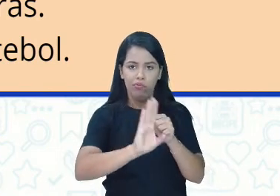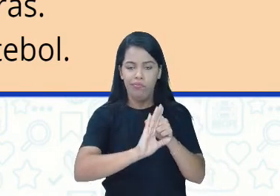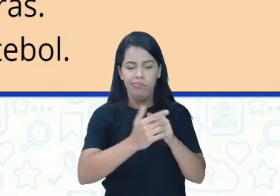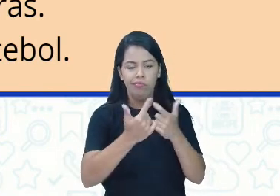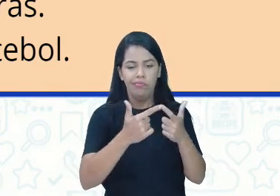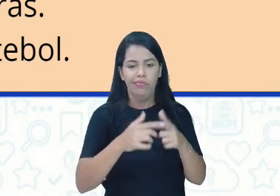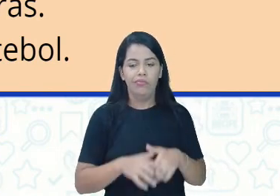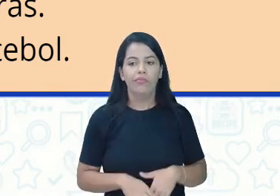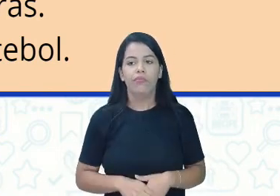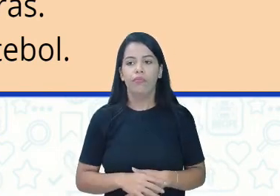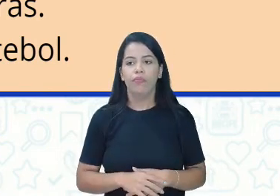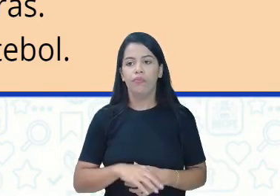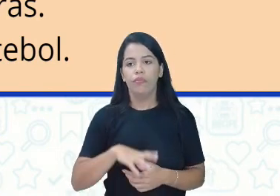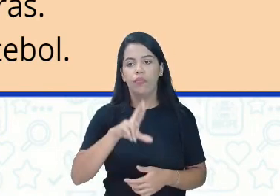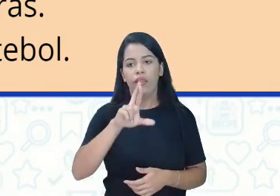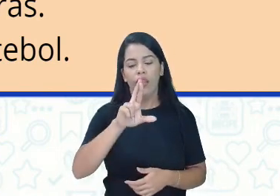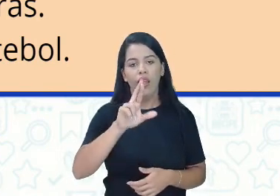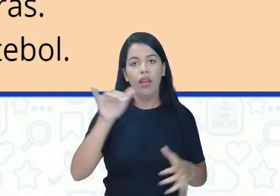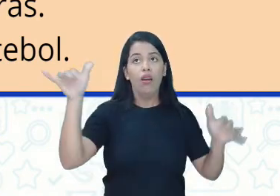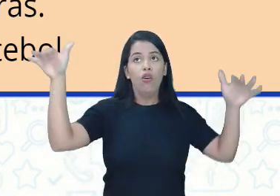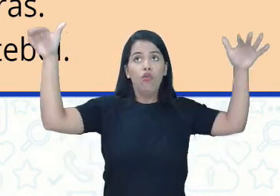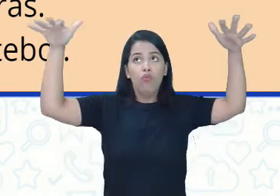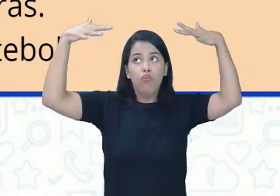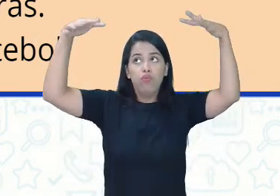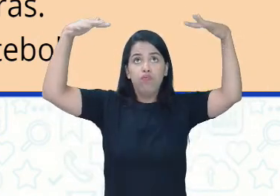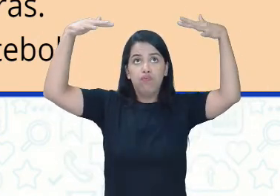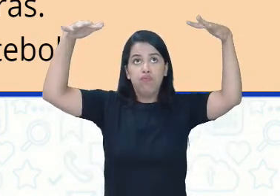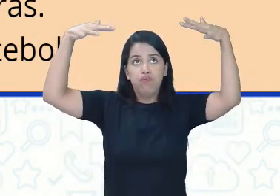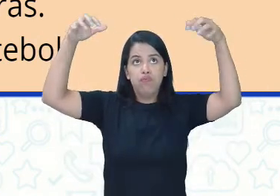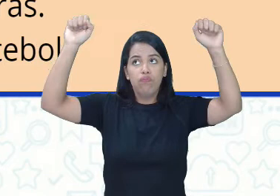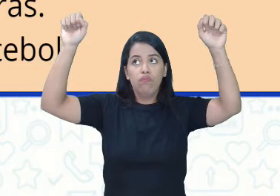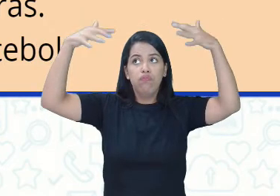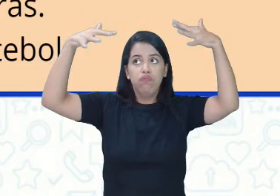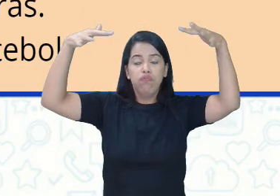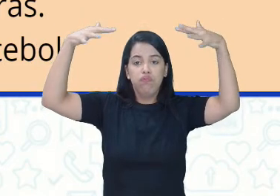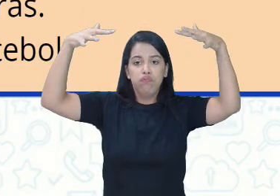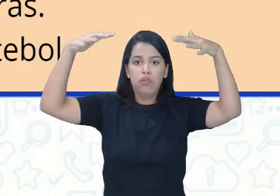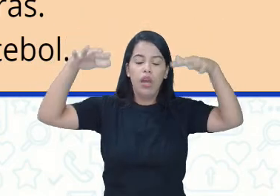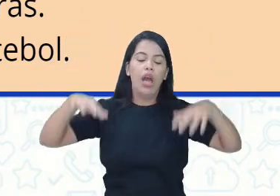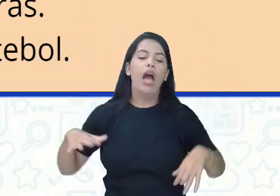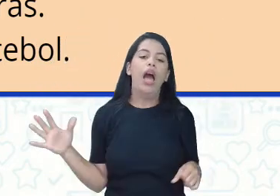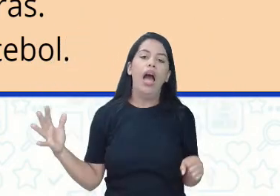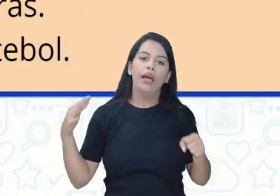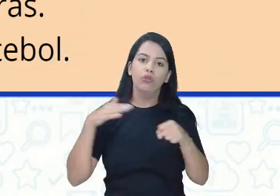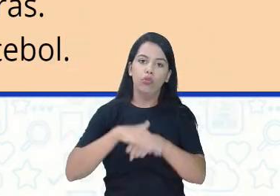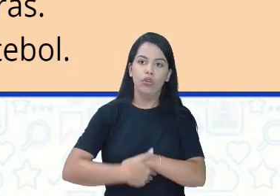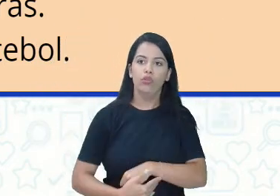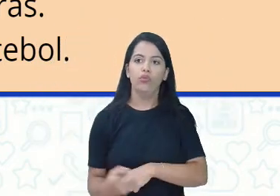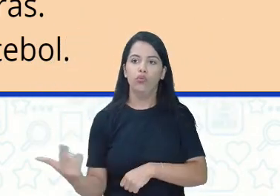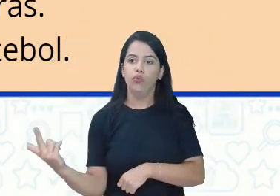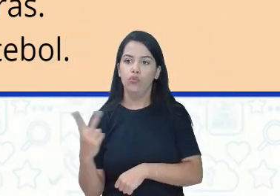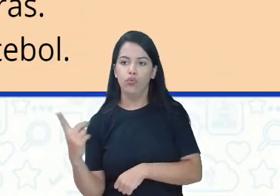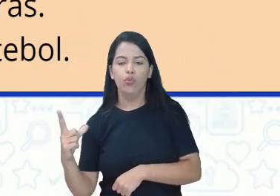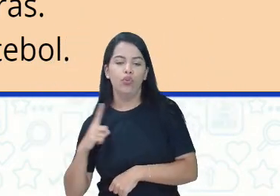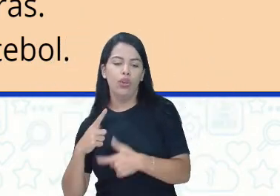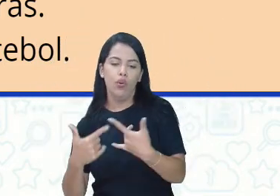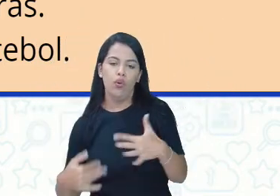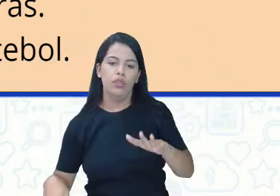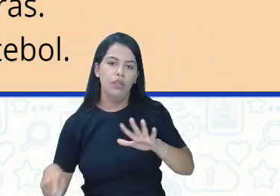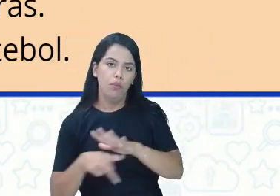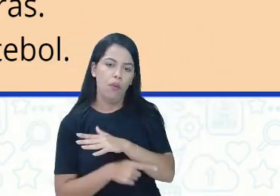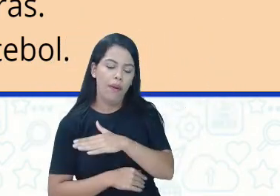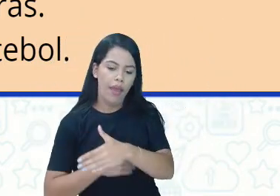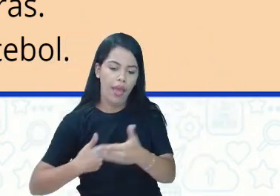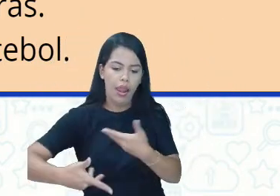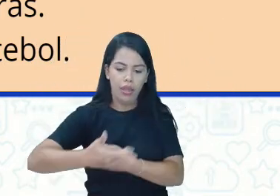perfeito. Relampejou durante a noite. Os dois verbos fazem referência a fenômenos da natureza.